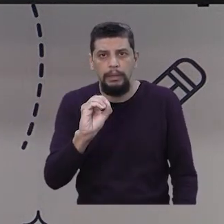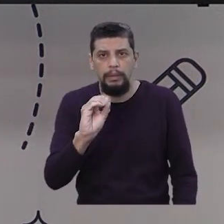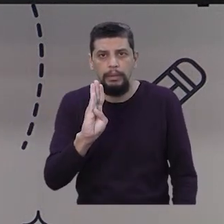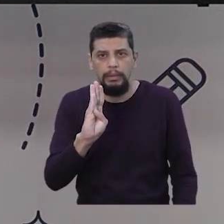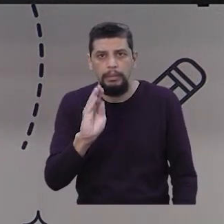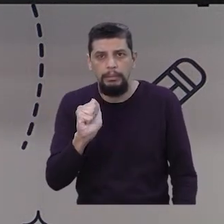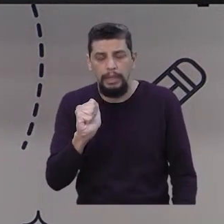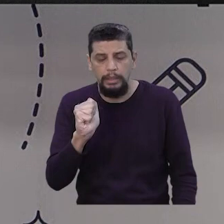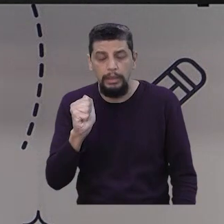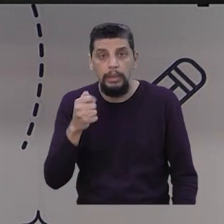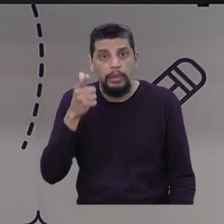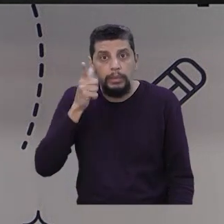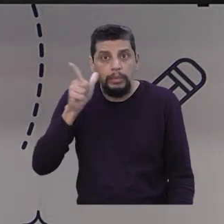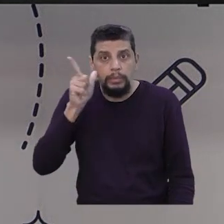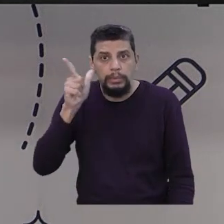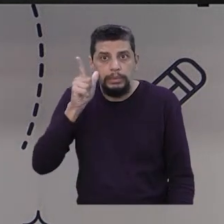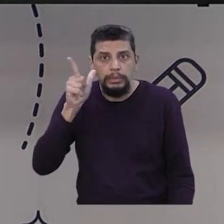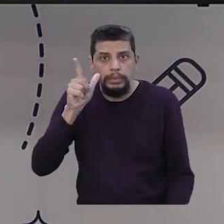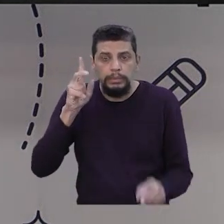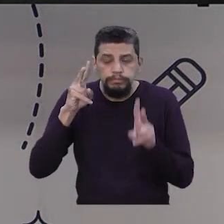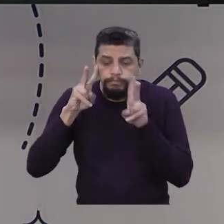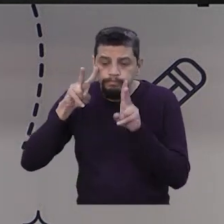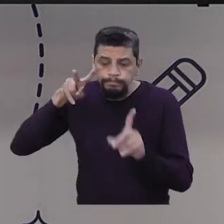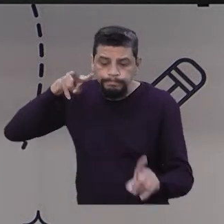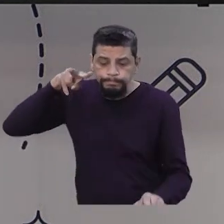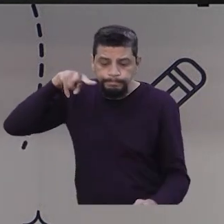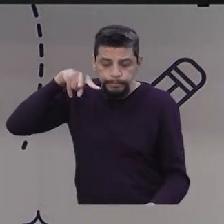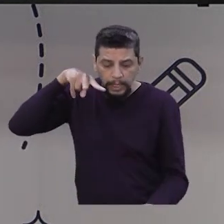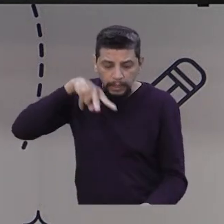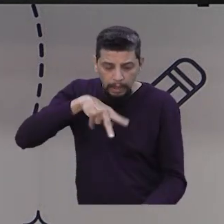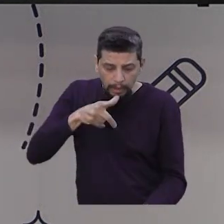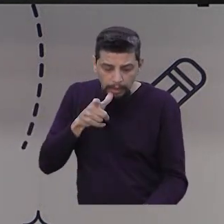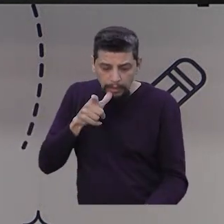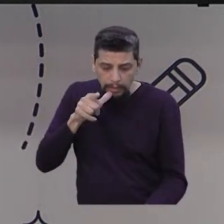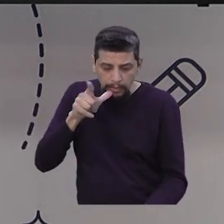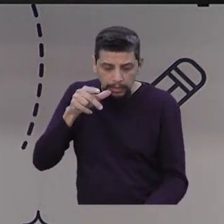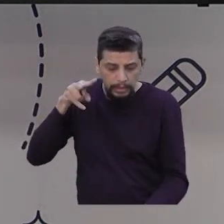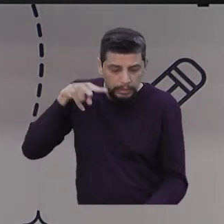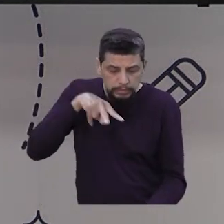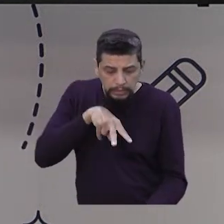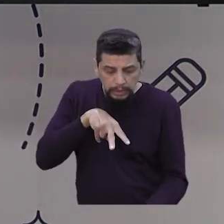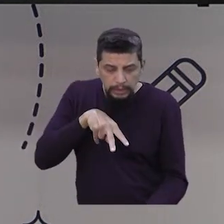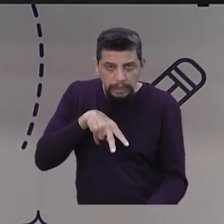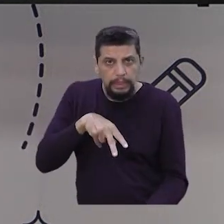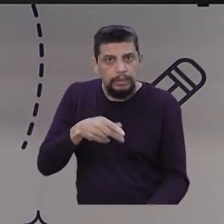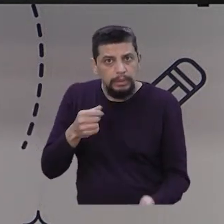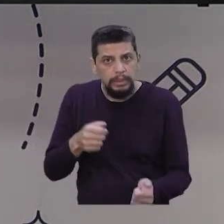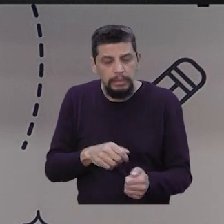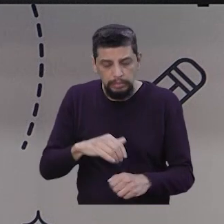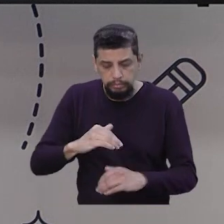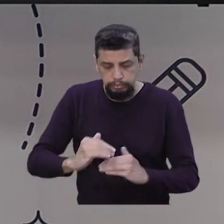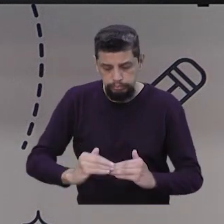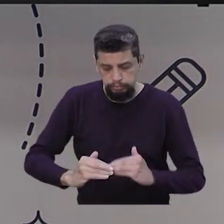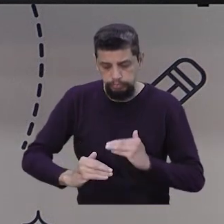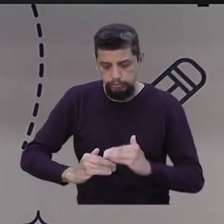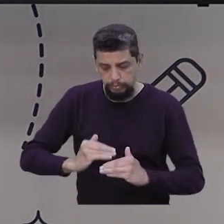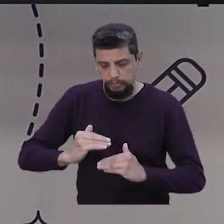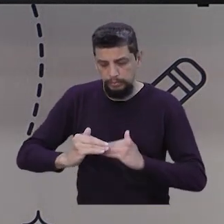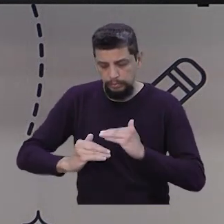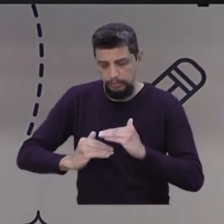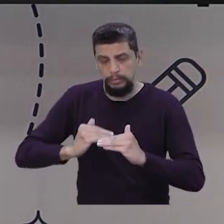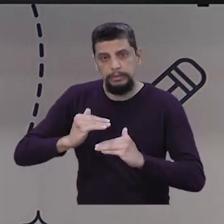se ver lá no leito do rio. Ele conseguia acompanhar o seu